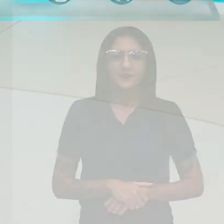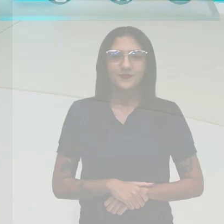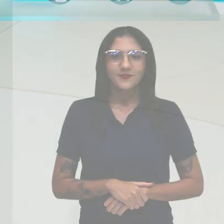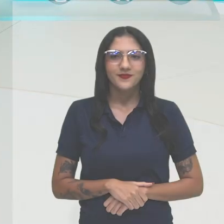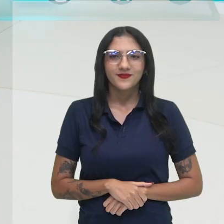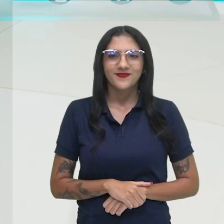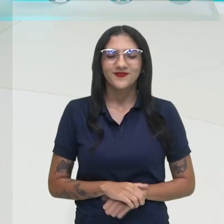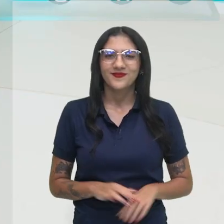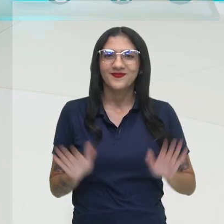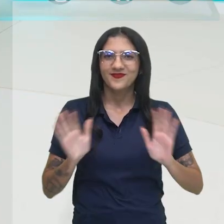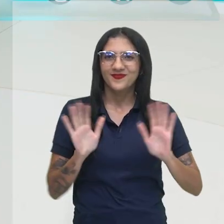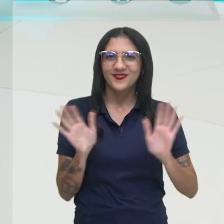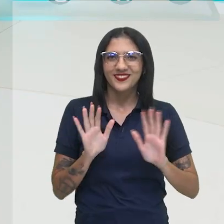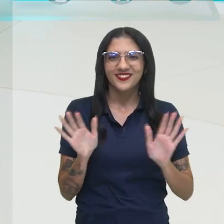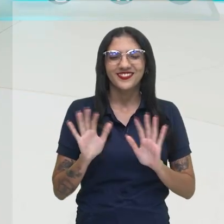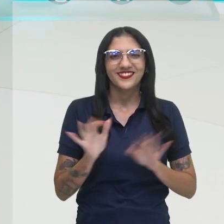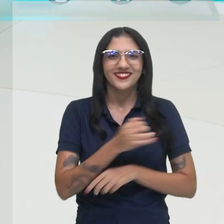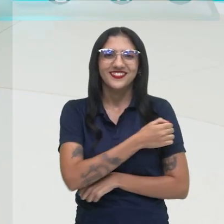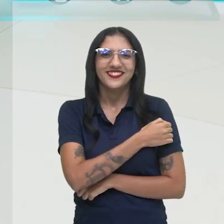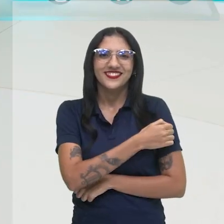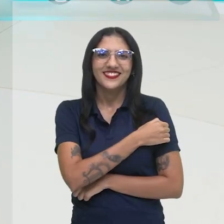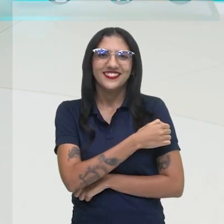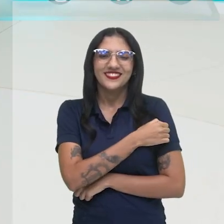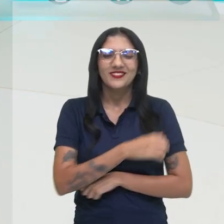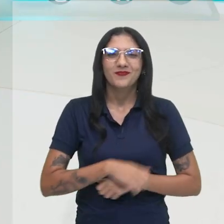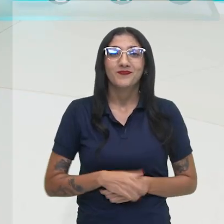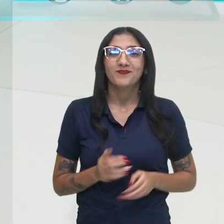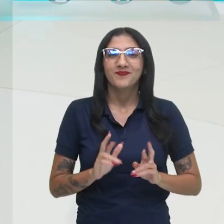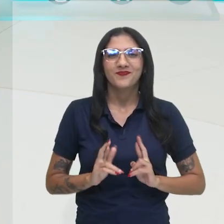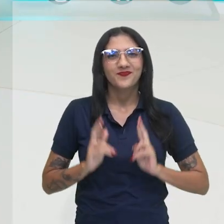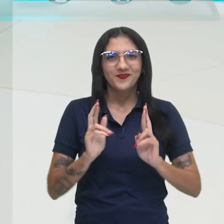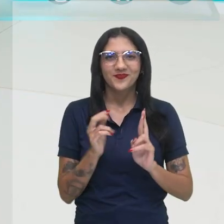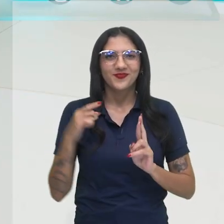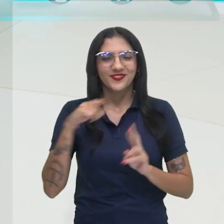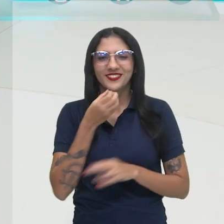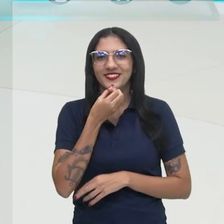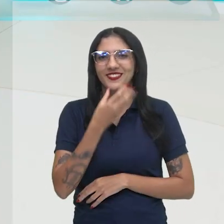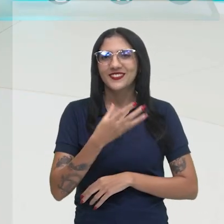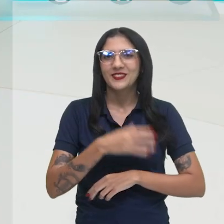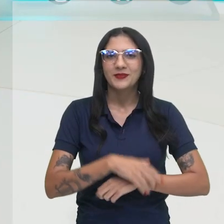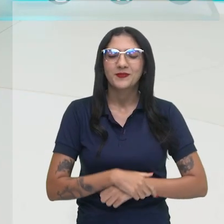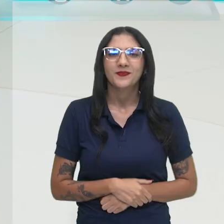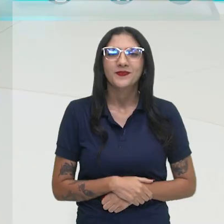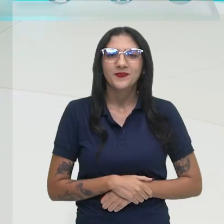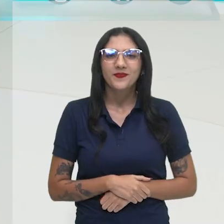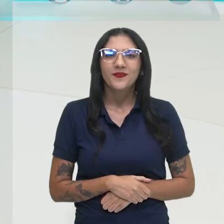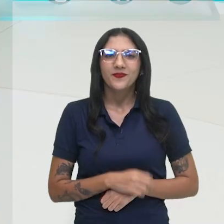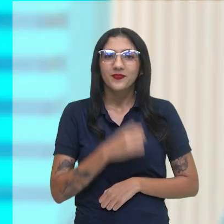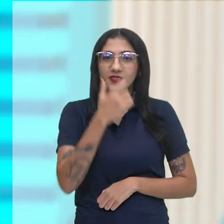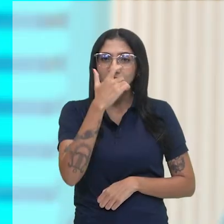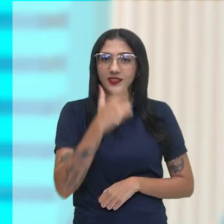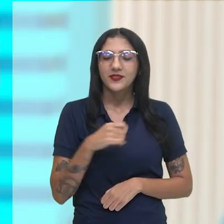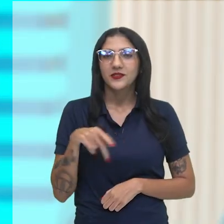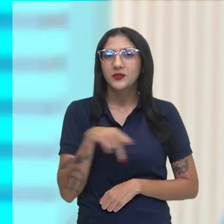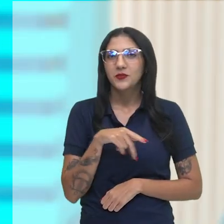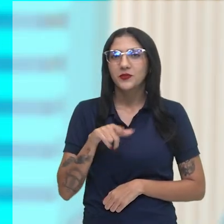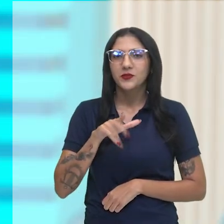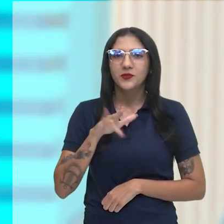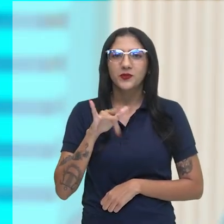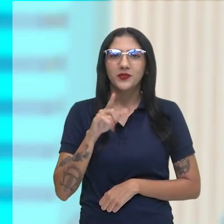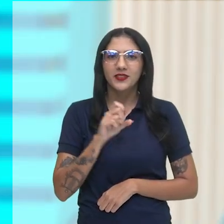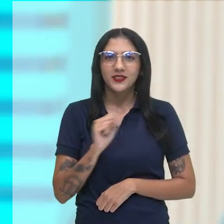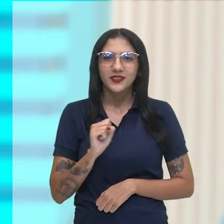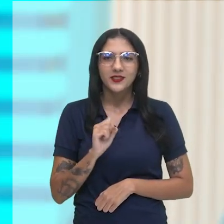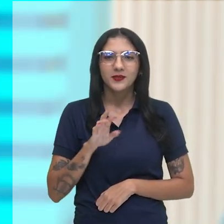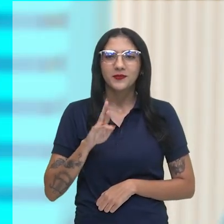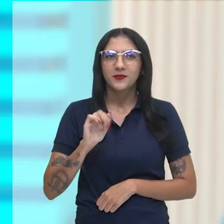Hello, hello everyone! How are you doing? Eu espero que vocês estejam muito bem. Eu sou o professor Luiz